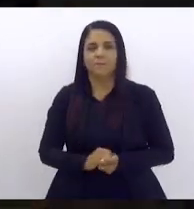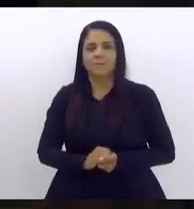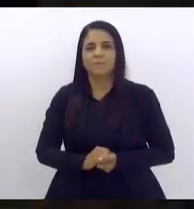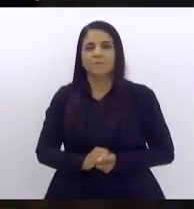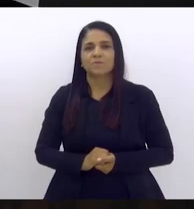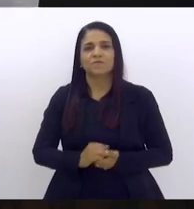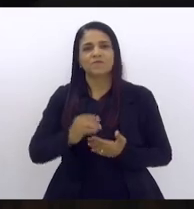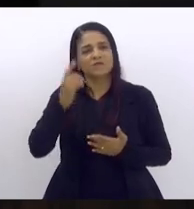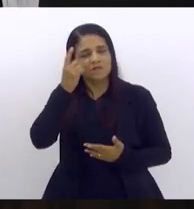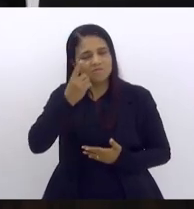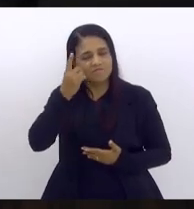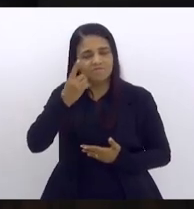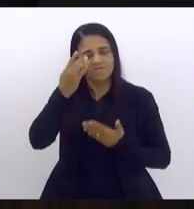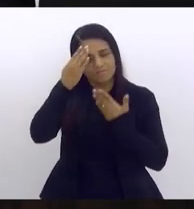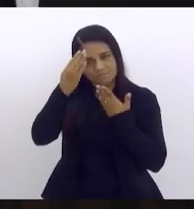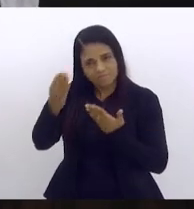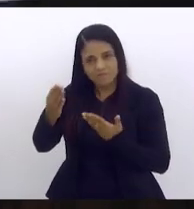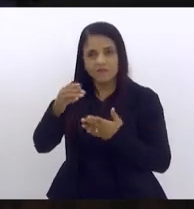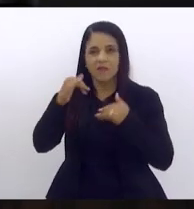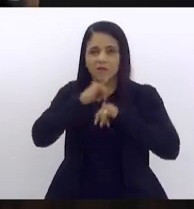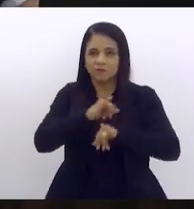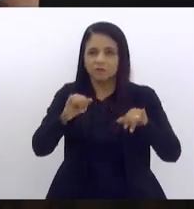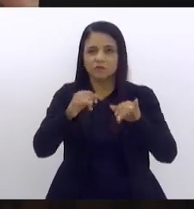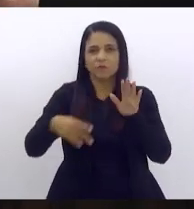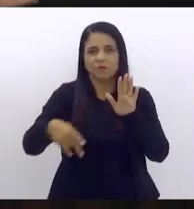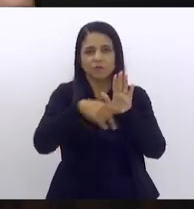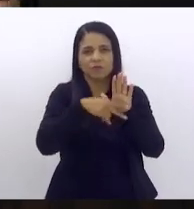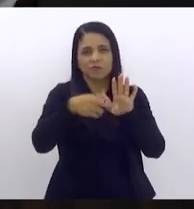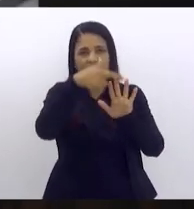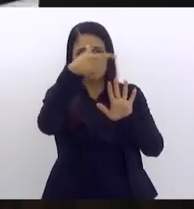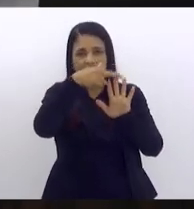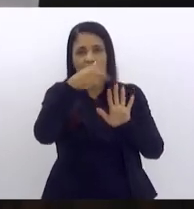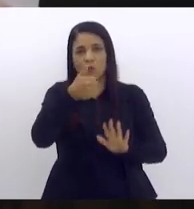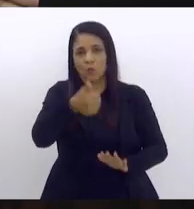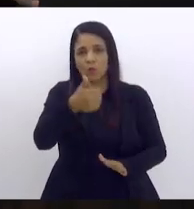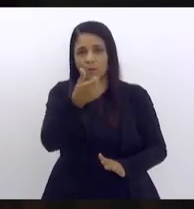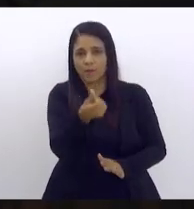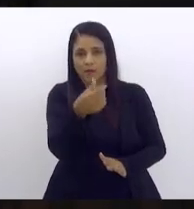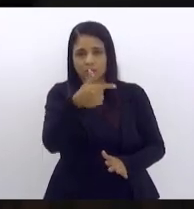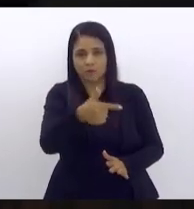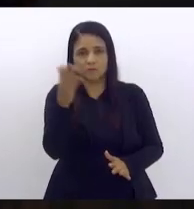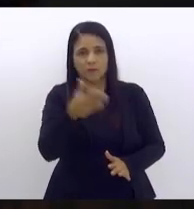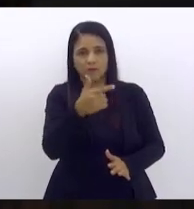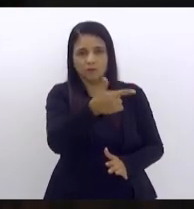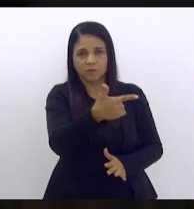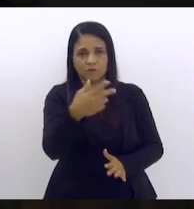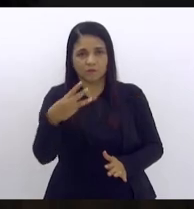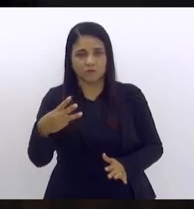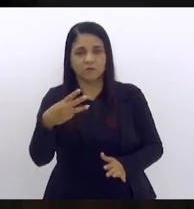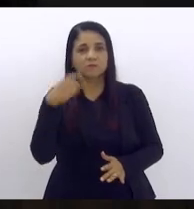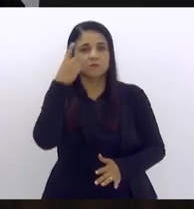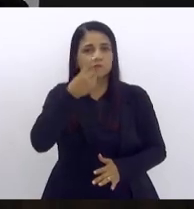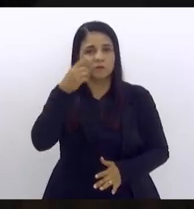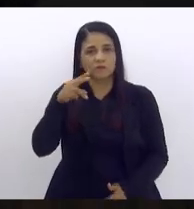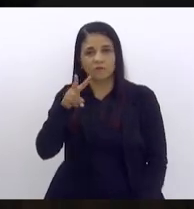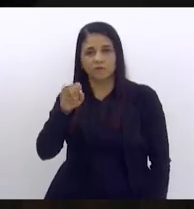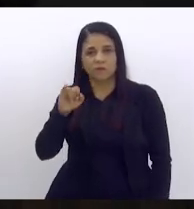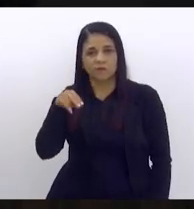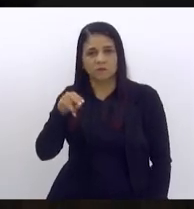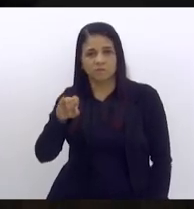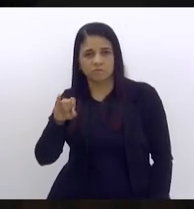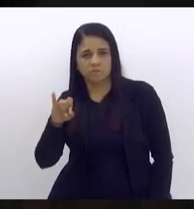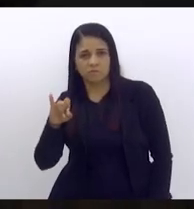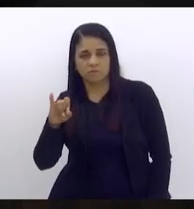Obrigado, deputado Munir. Anuncio projeto de resolução número 162/2023, de autoria do deputado Vinícius